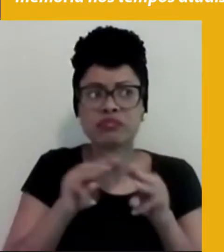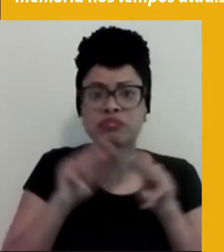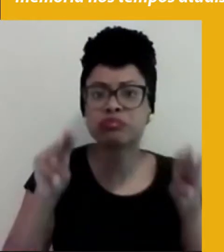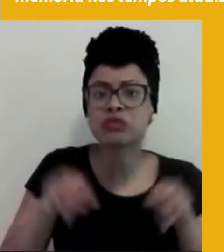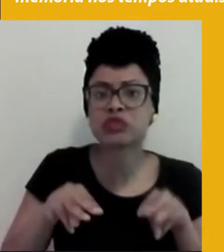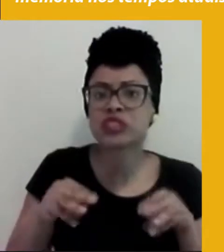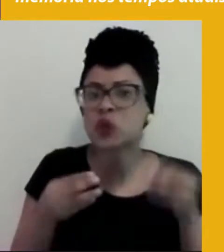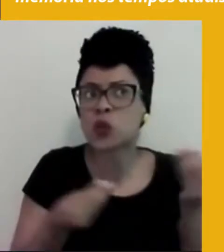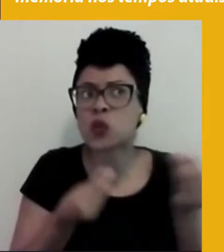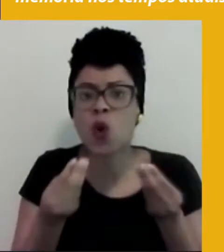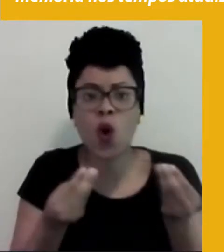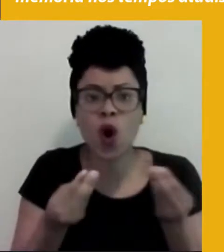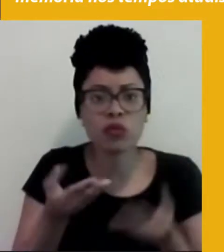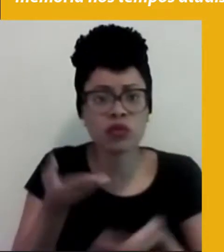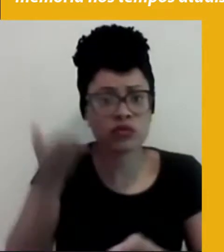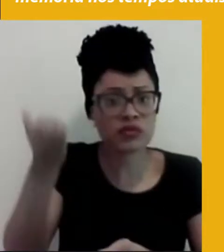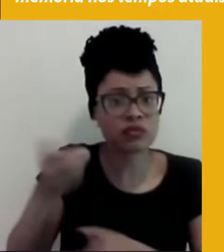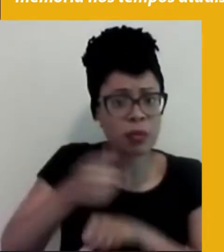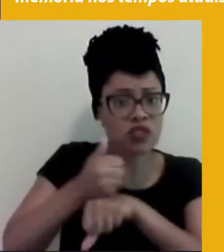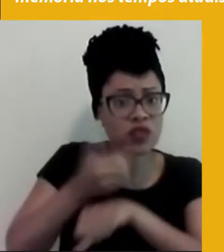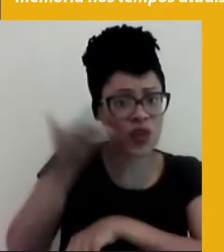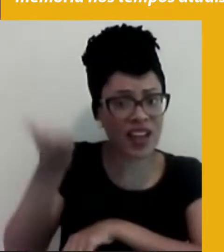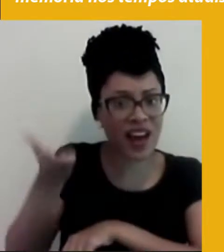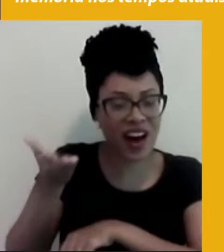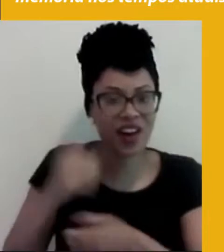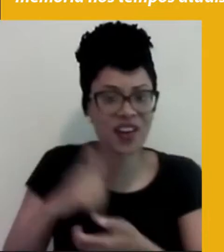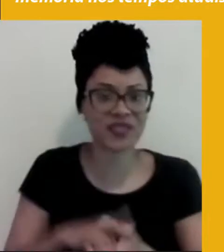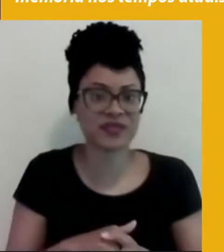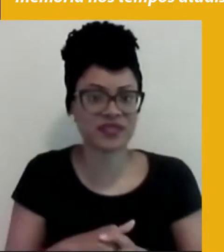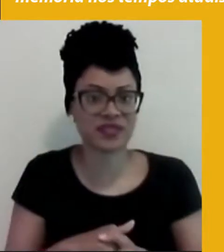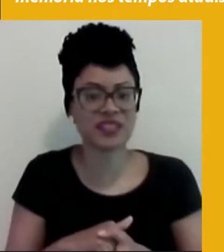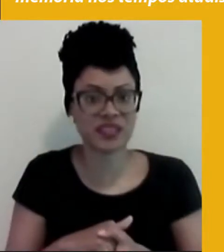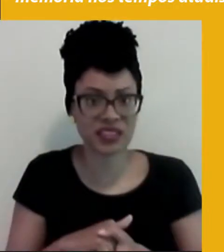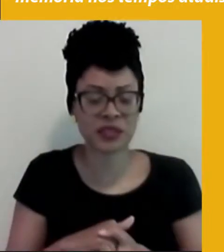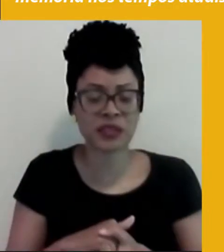poderia dizer, o Sidarta e a todos, assim, de que, assim,